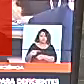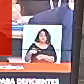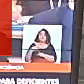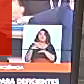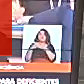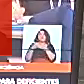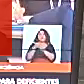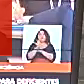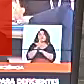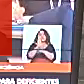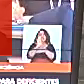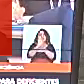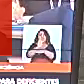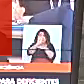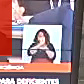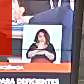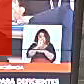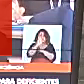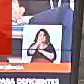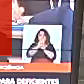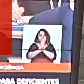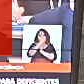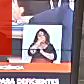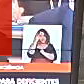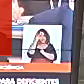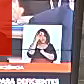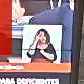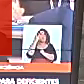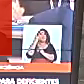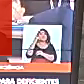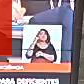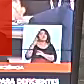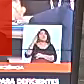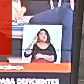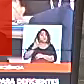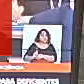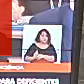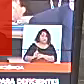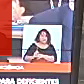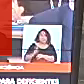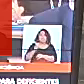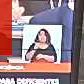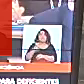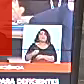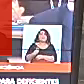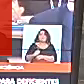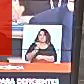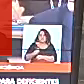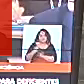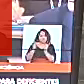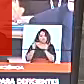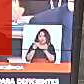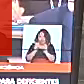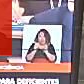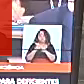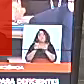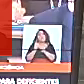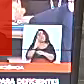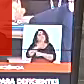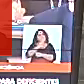e nosso convidado, que não pôde estar presente, mas está assistindo à audiência pelo portal da Assembleia,